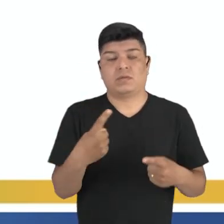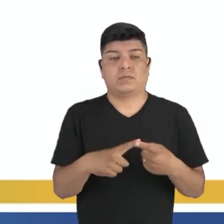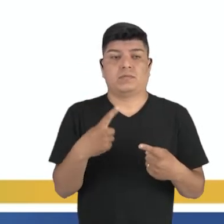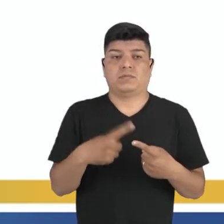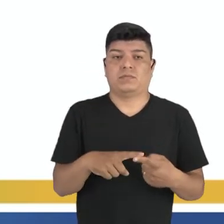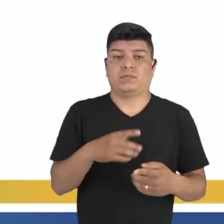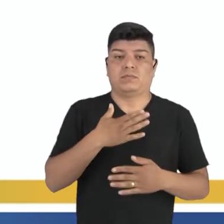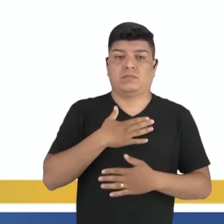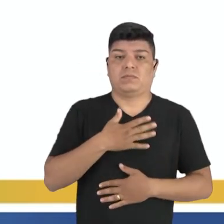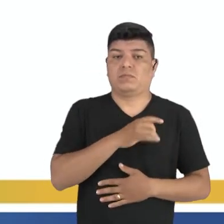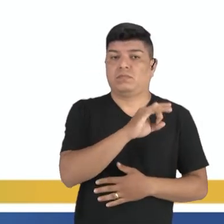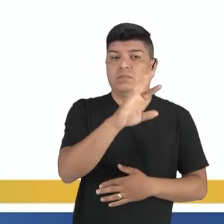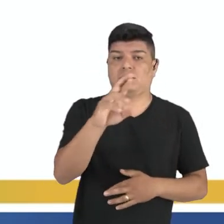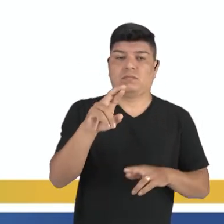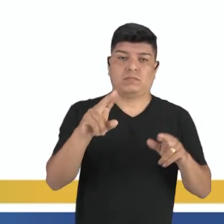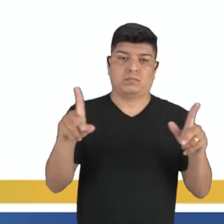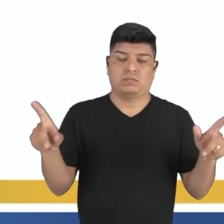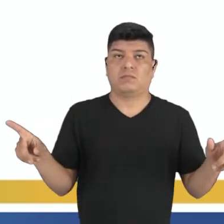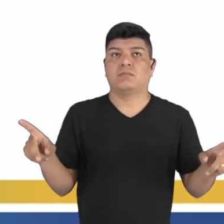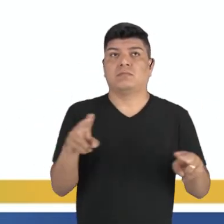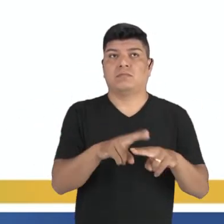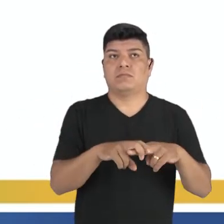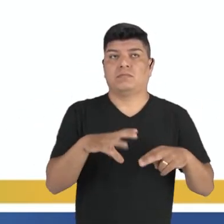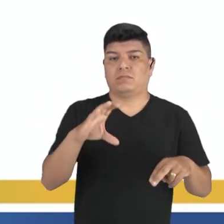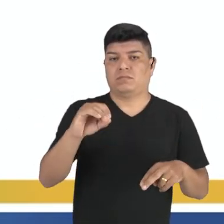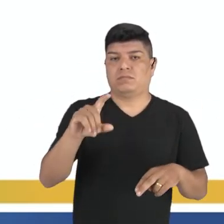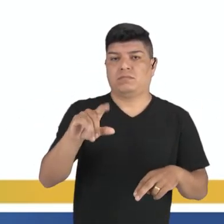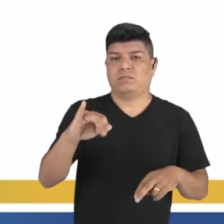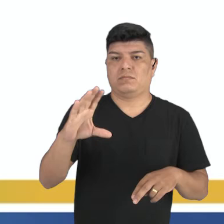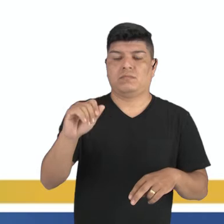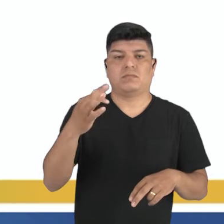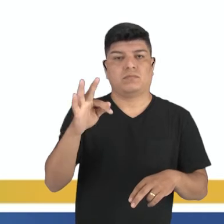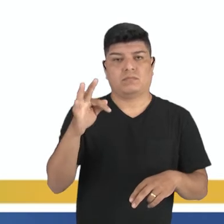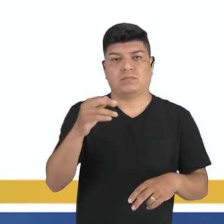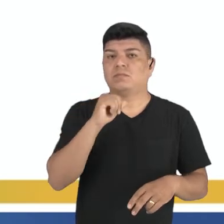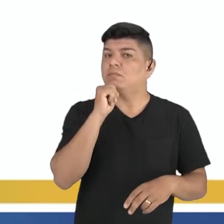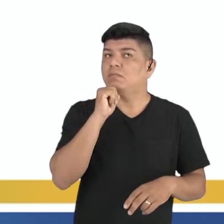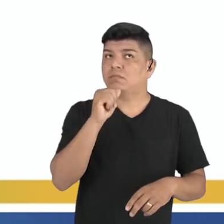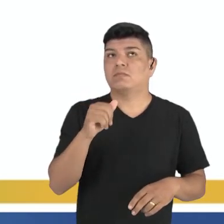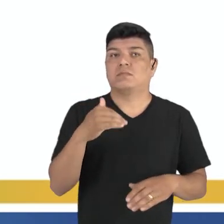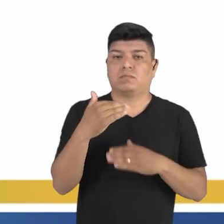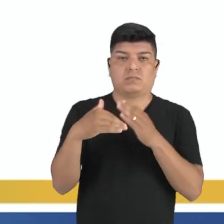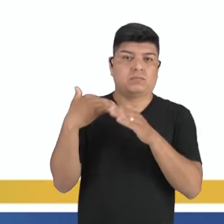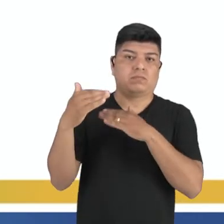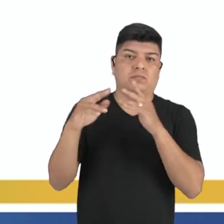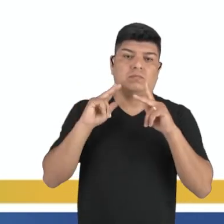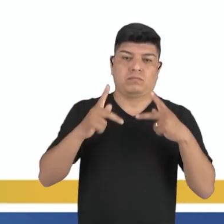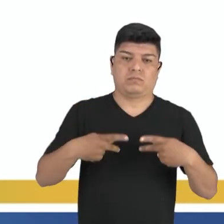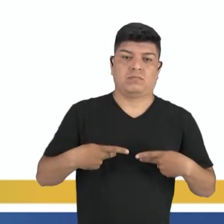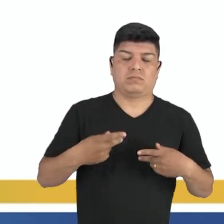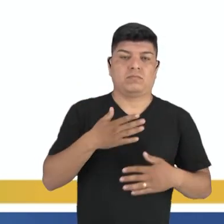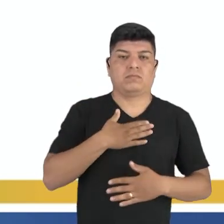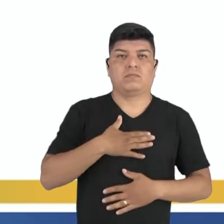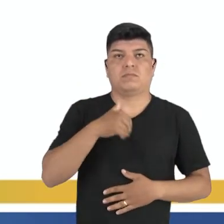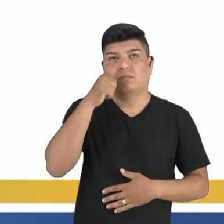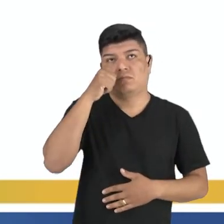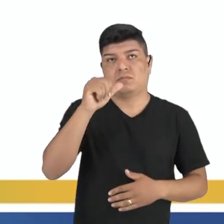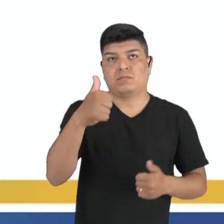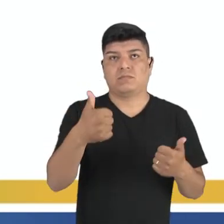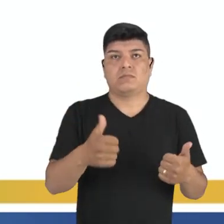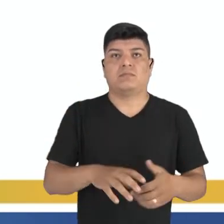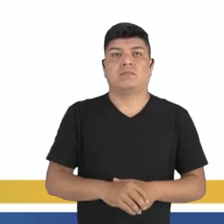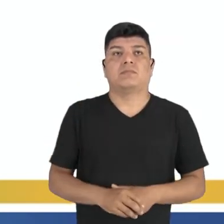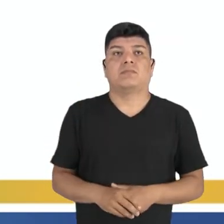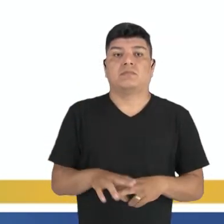né? E essas cólicas menstruais são resultados justamente ali do aumento dos hormônios dentro do corpo da mulher, tá bom,